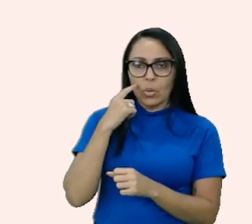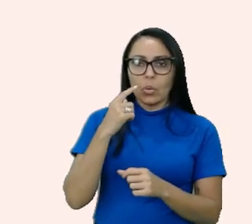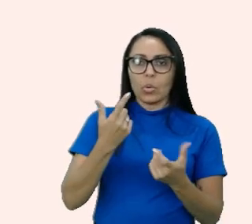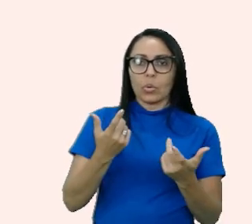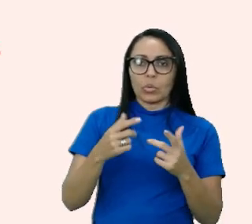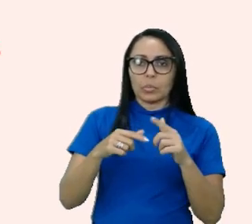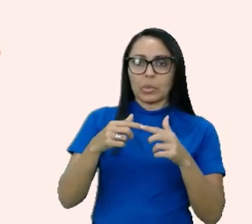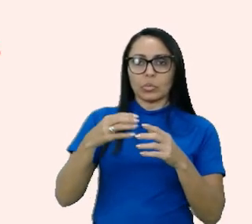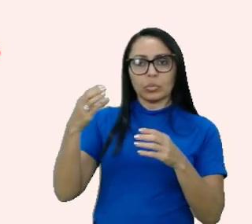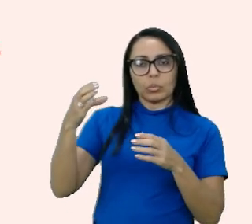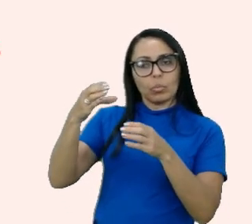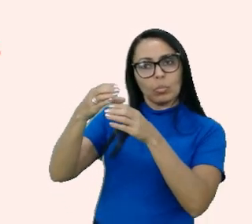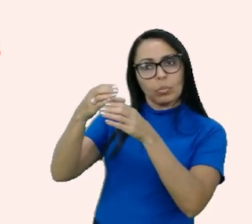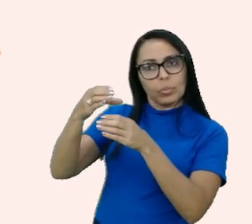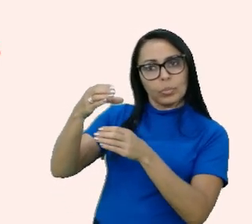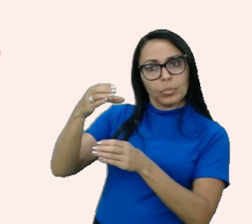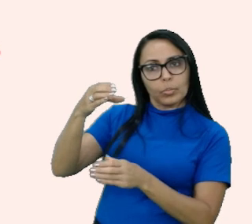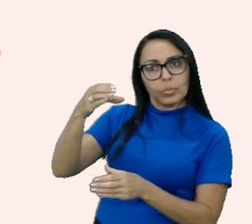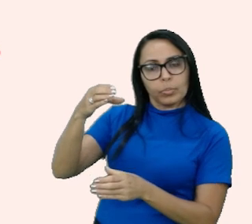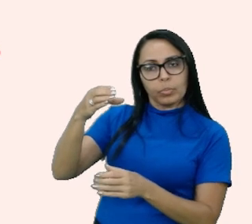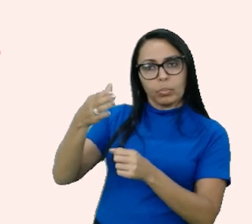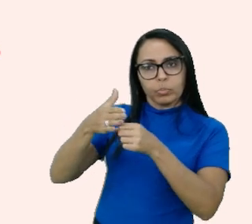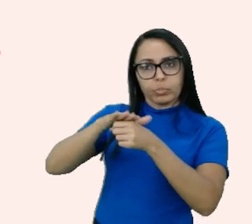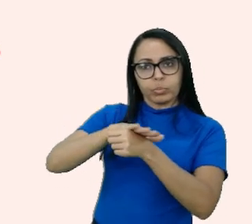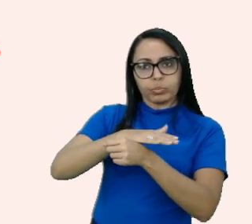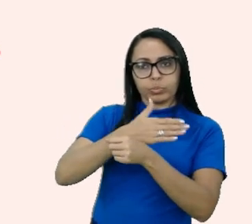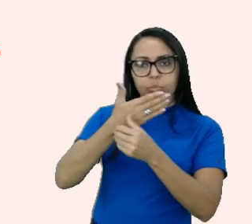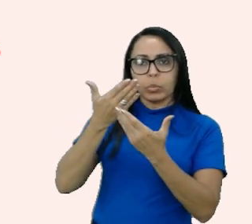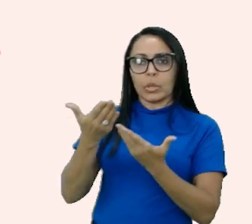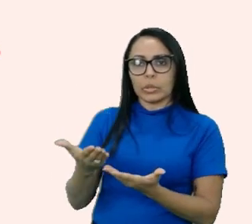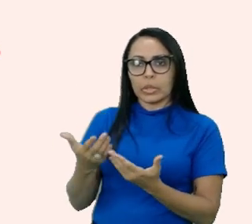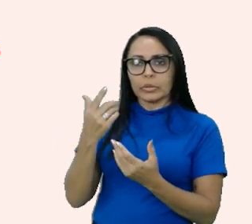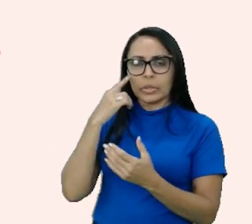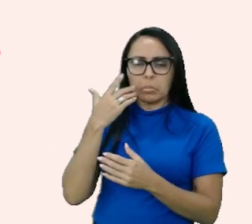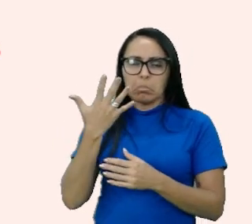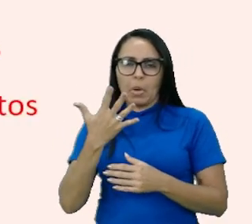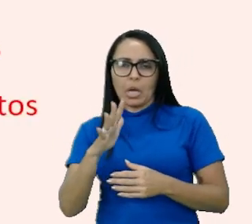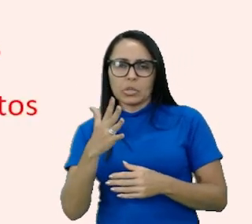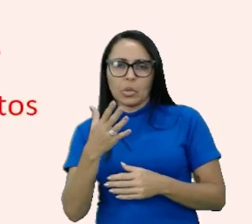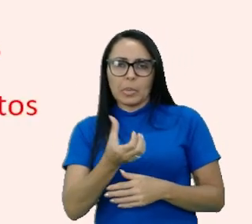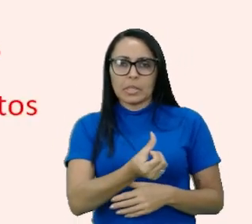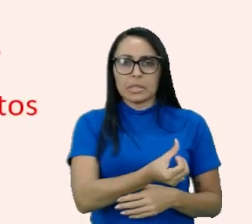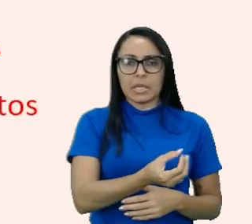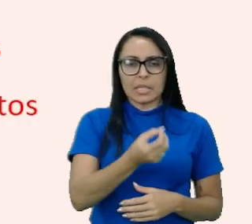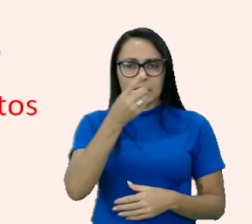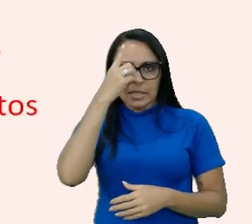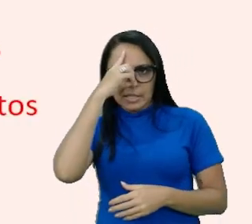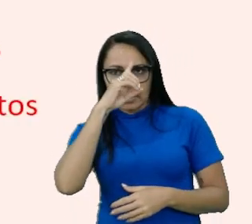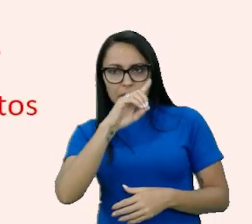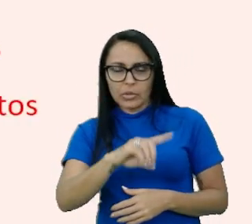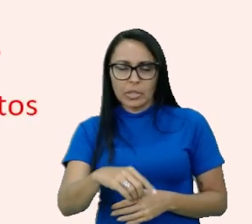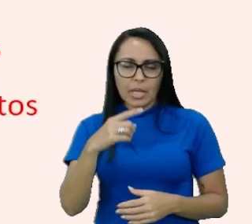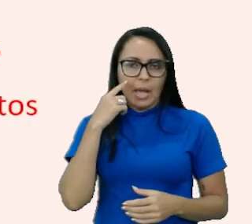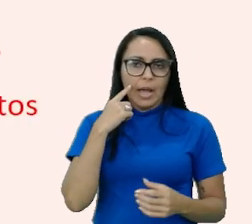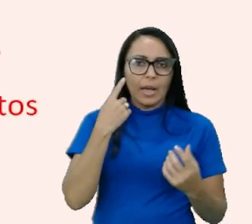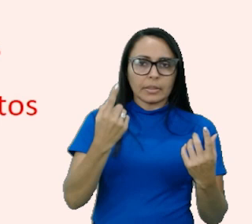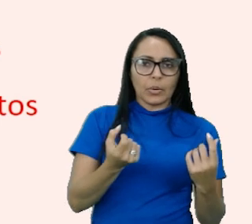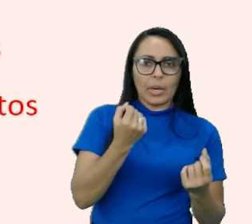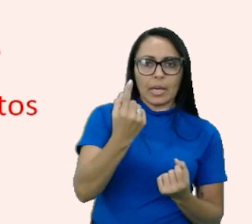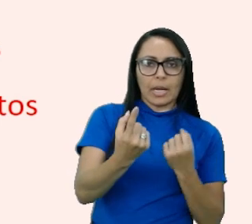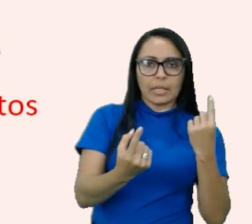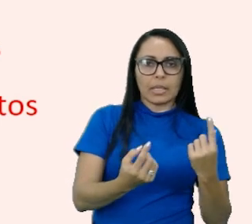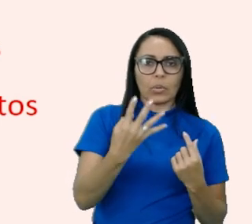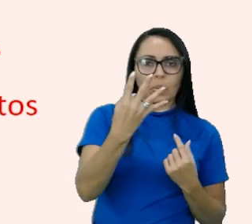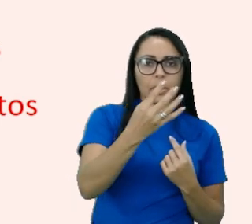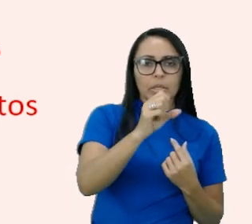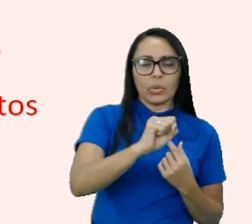está cheio, tá certo? Isso aí vai durar exatamente 60 dias. E a questão fala que a cada 48 minutos ele